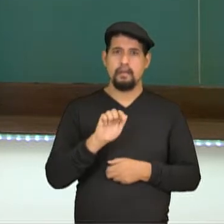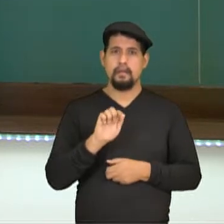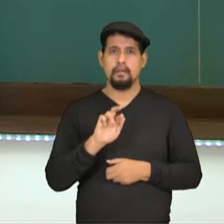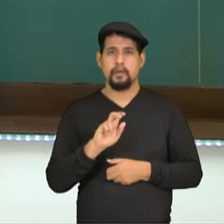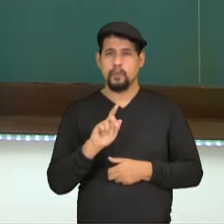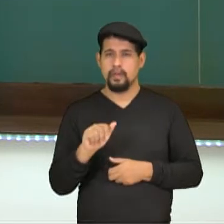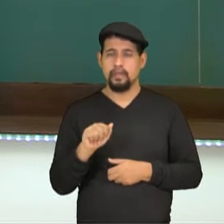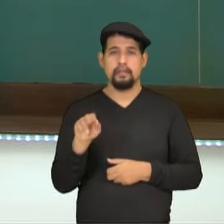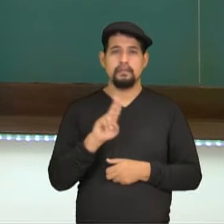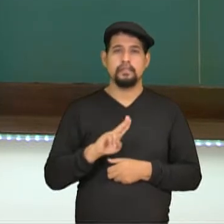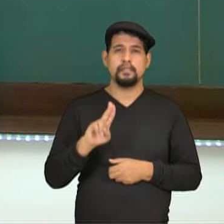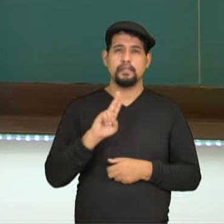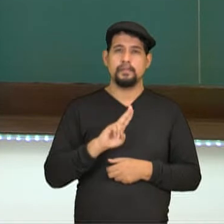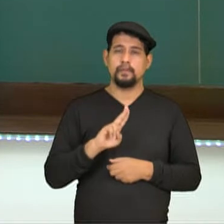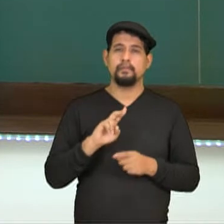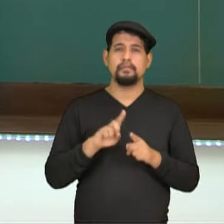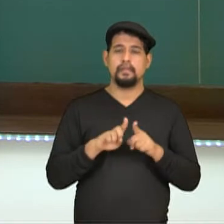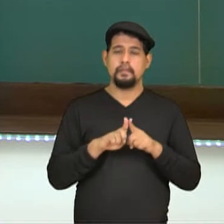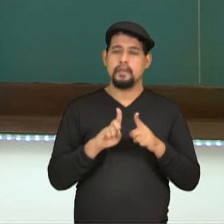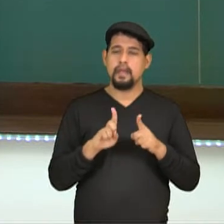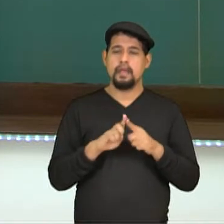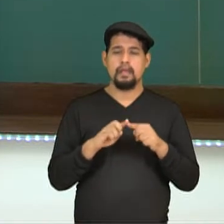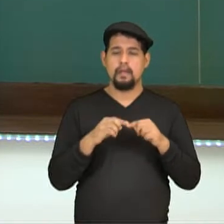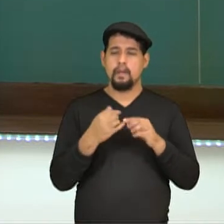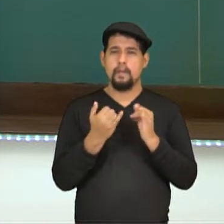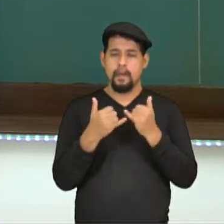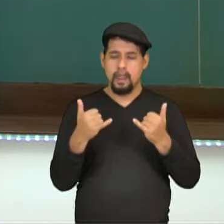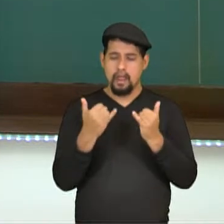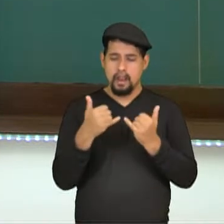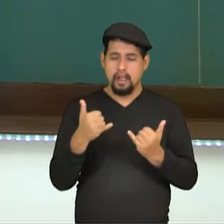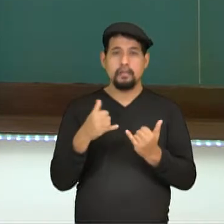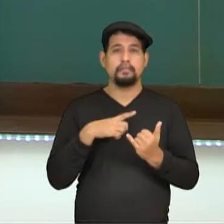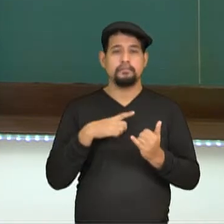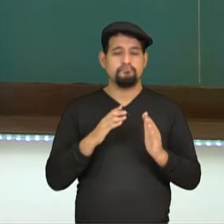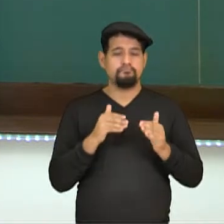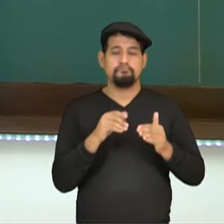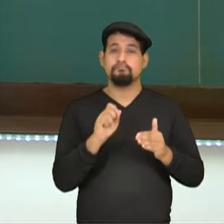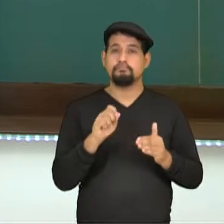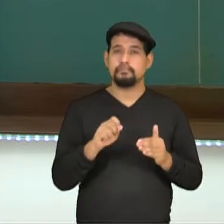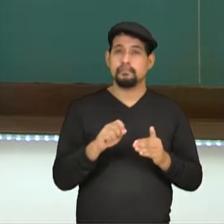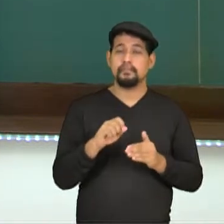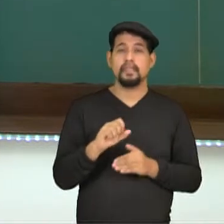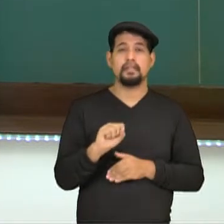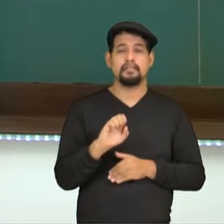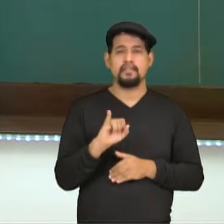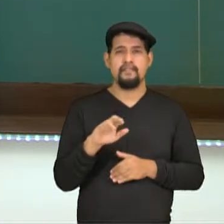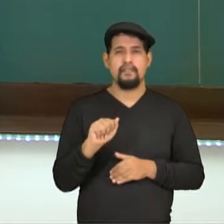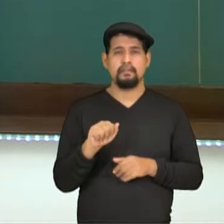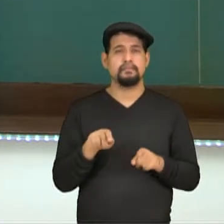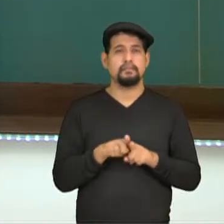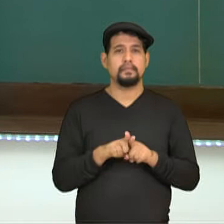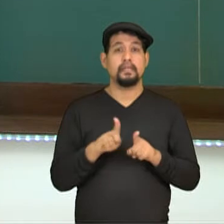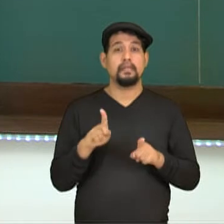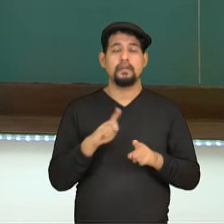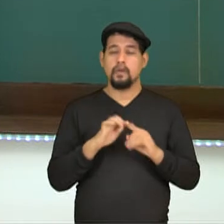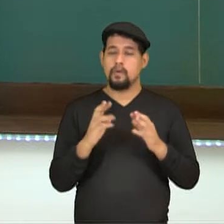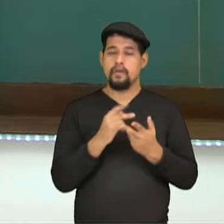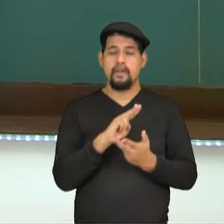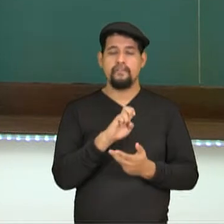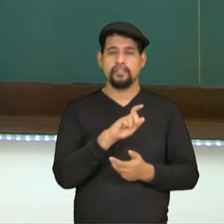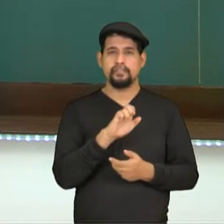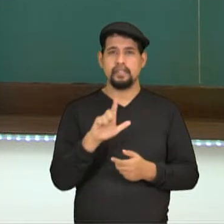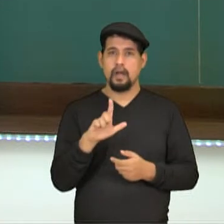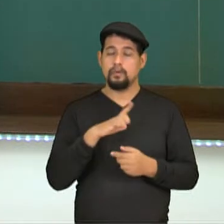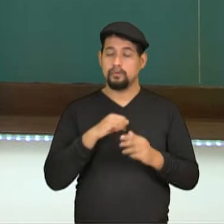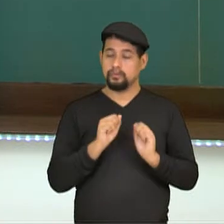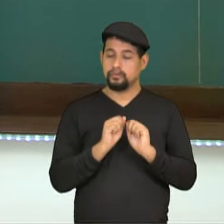um saco plástico, amarra com barbantes, ocorre uma maior concentração de seiva elaborada e hormônios vegetais nessa